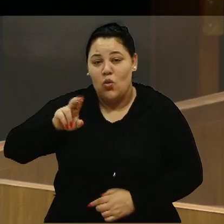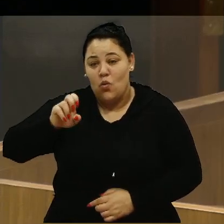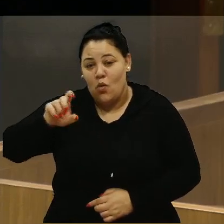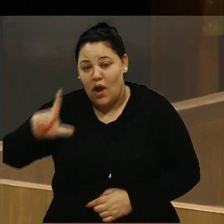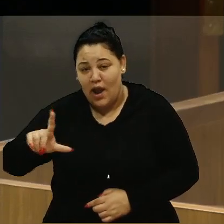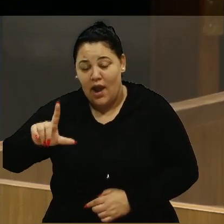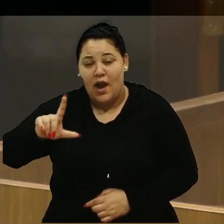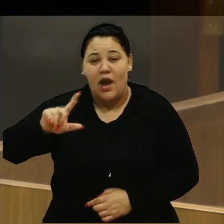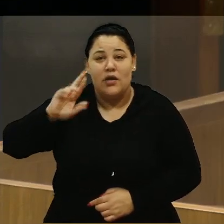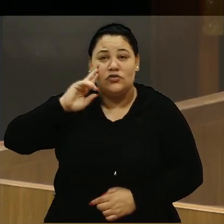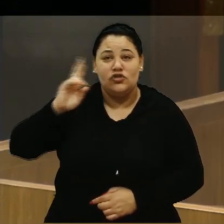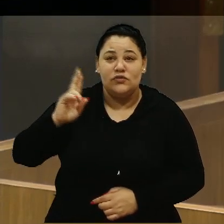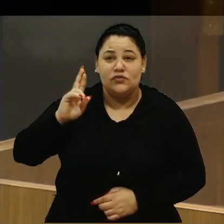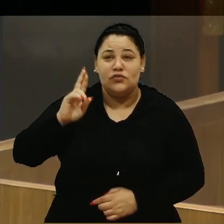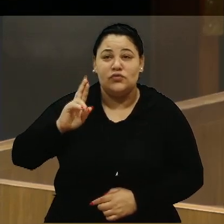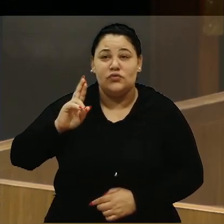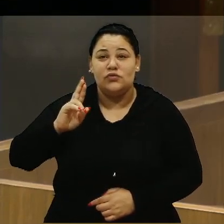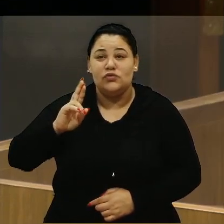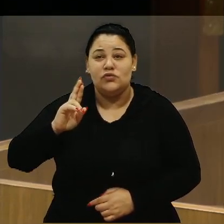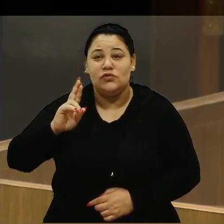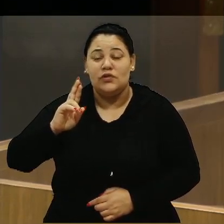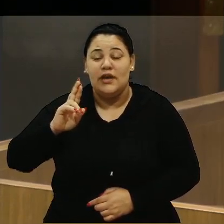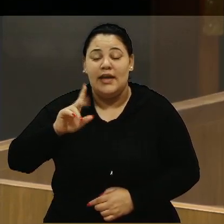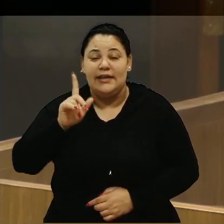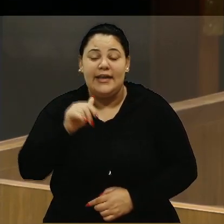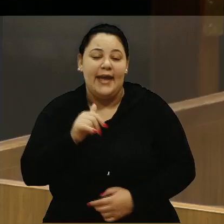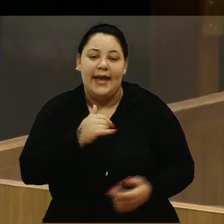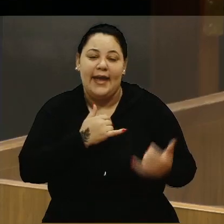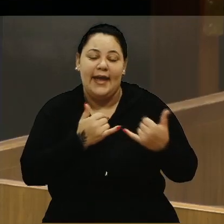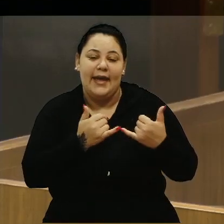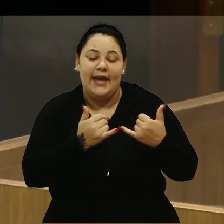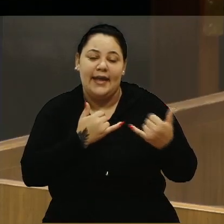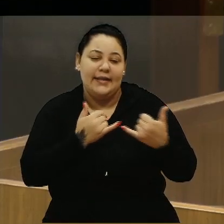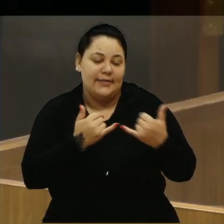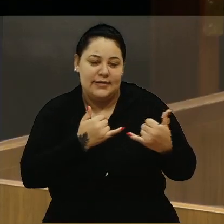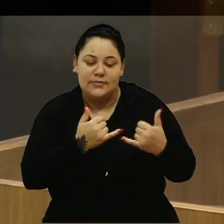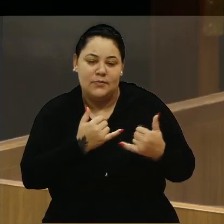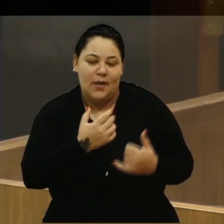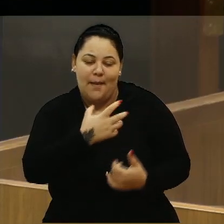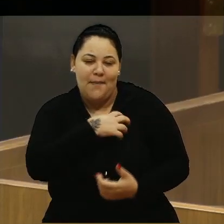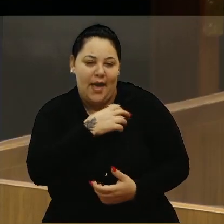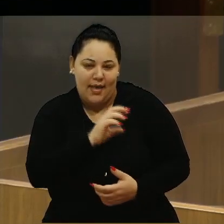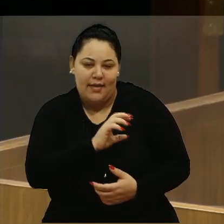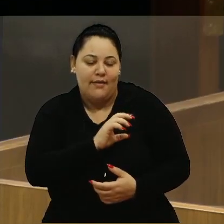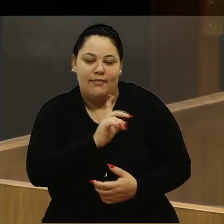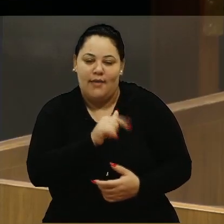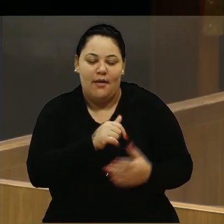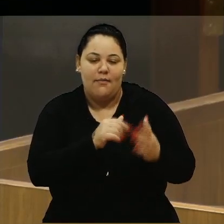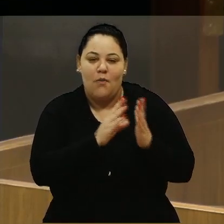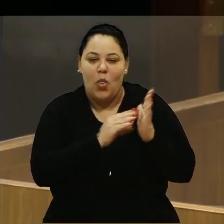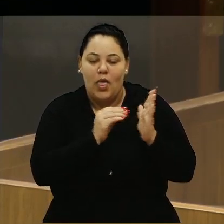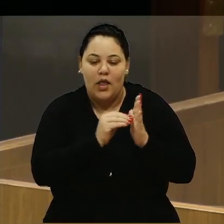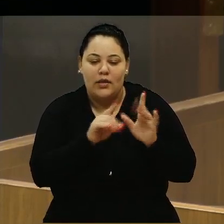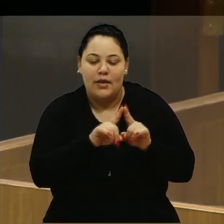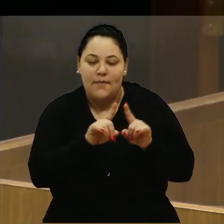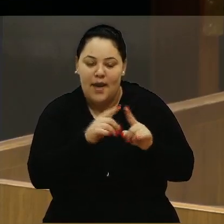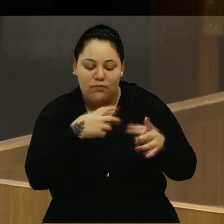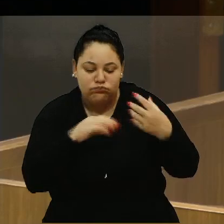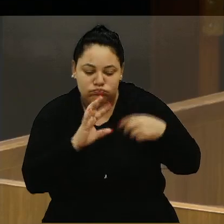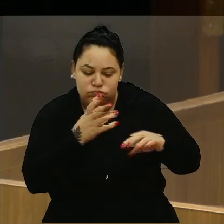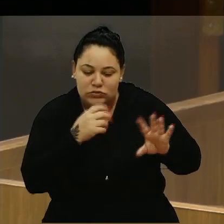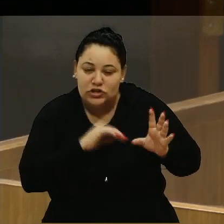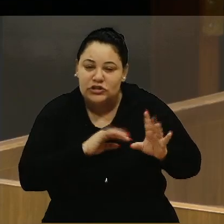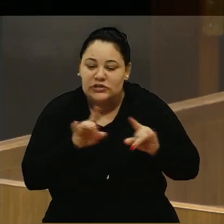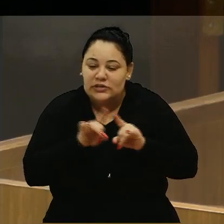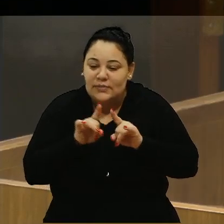mestre índio do Mercado Modelo de Salvador, Bahia. Muito obrigado por suas resiliências no trabalho de semear a capoeira